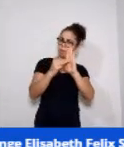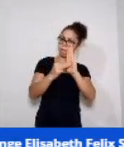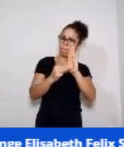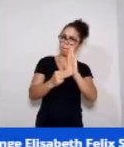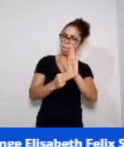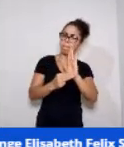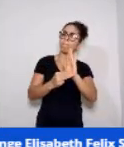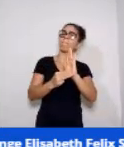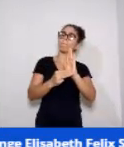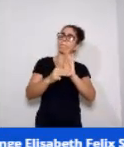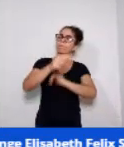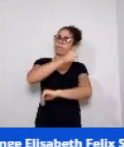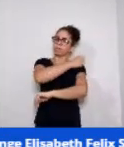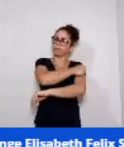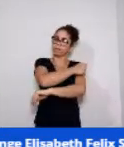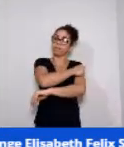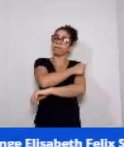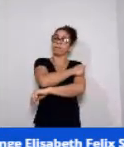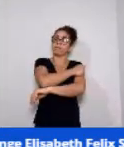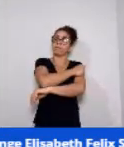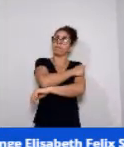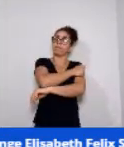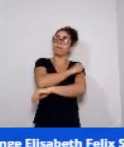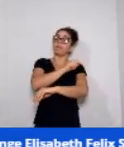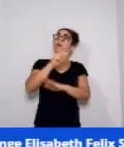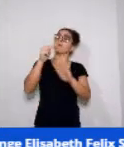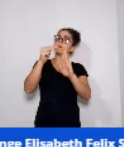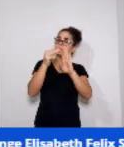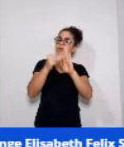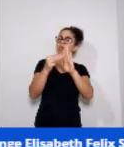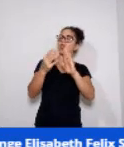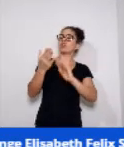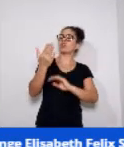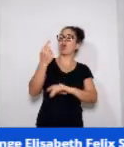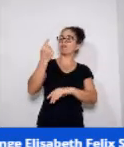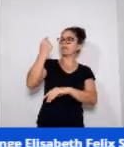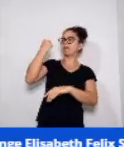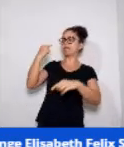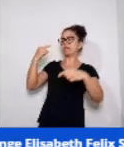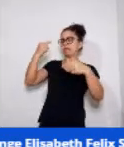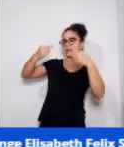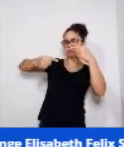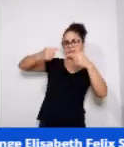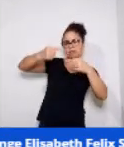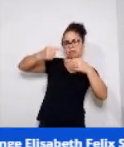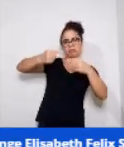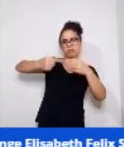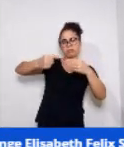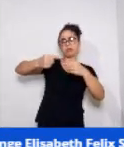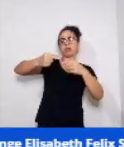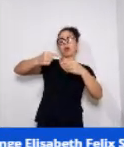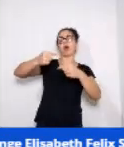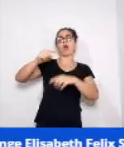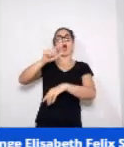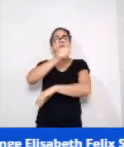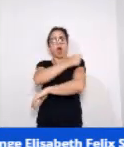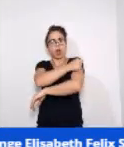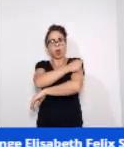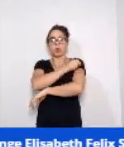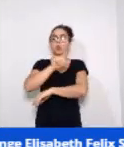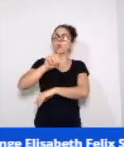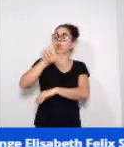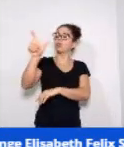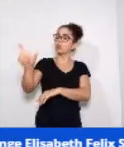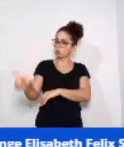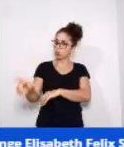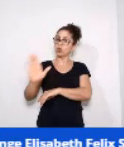falando dos alunos é aquela metodologia que a gente já vem discutindo na nossa formação, que é aquilo que o aluno já sabe, aquilo que o aluno deveria